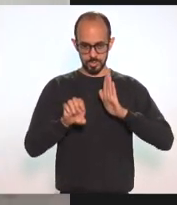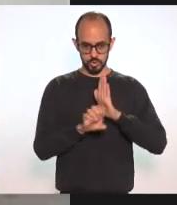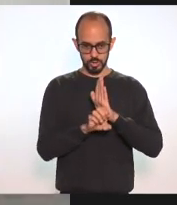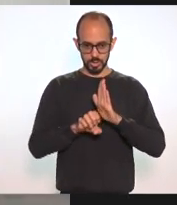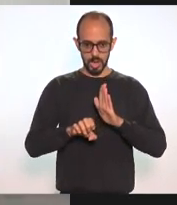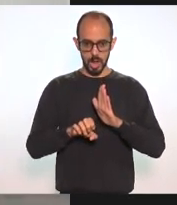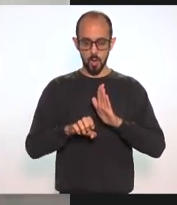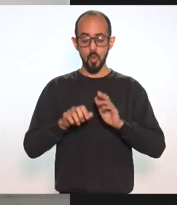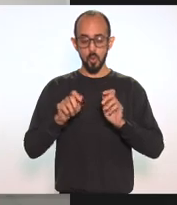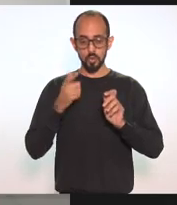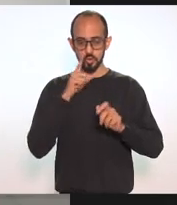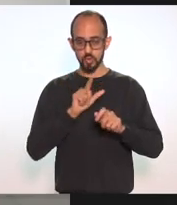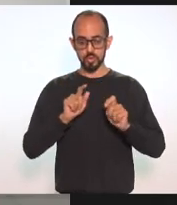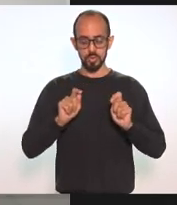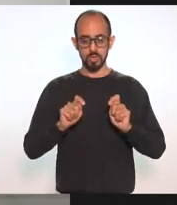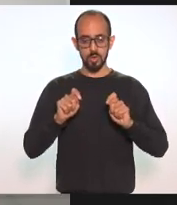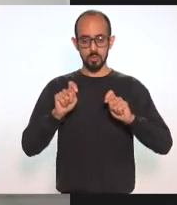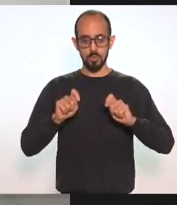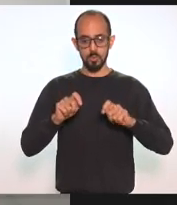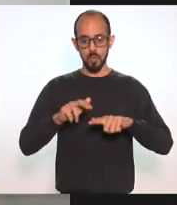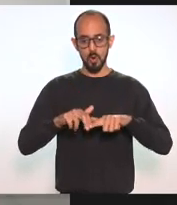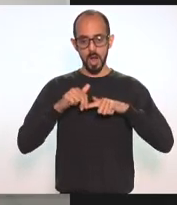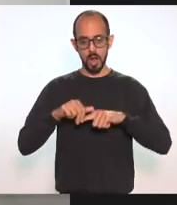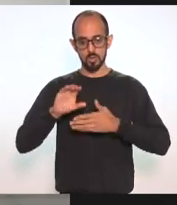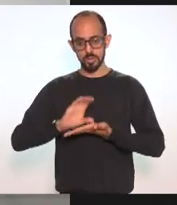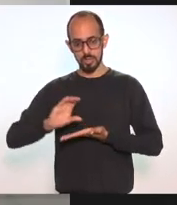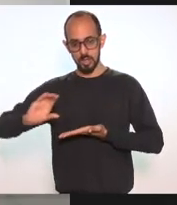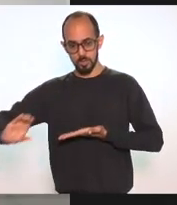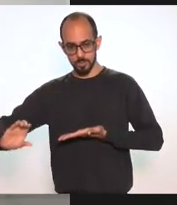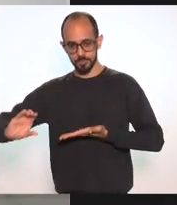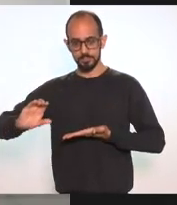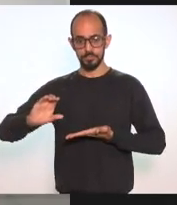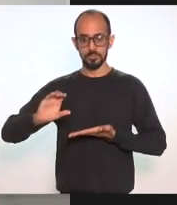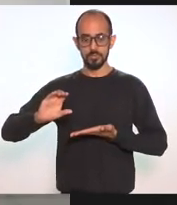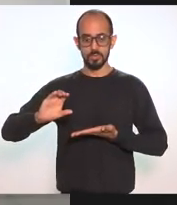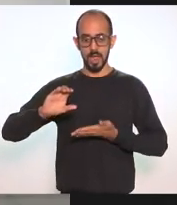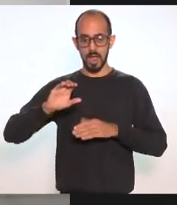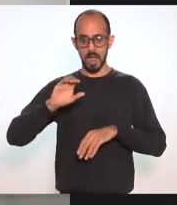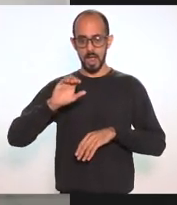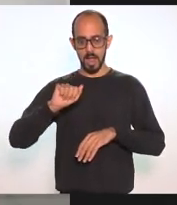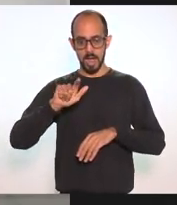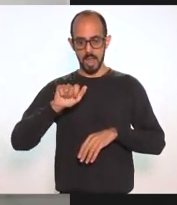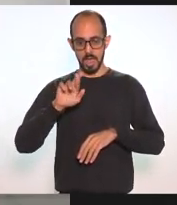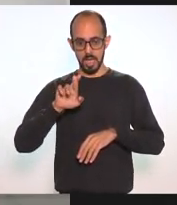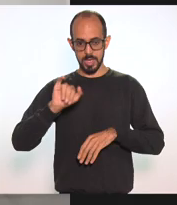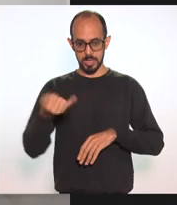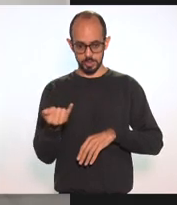foi possível pelo aporte financeiro dado pela UFR, pela Alerj, né, de 20